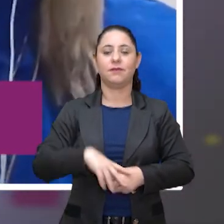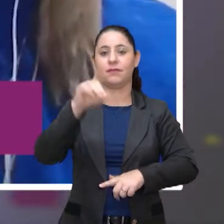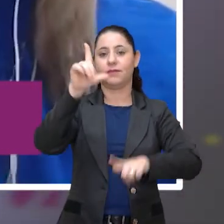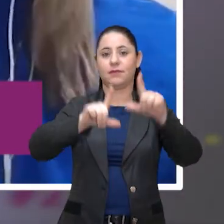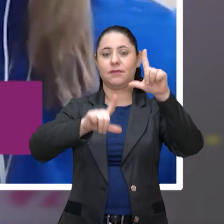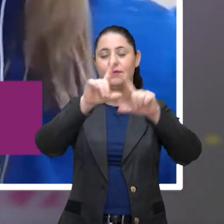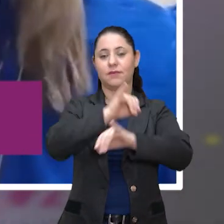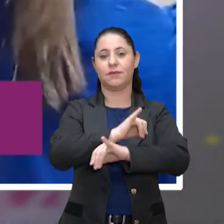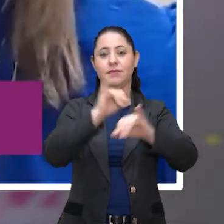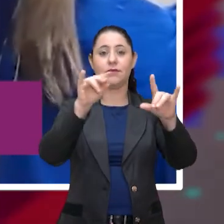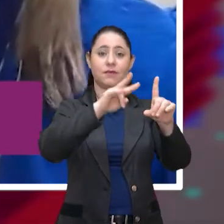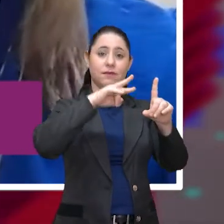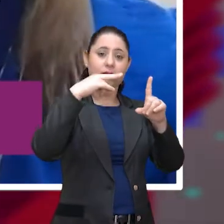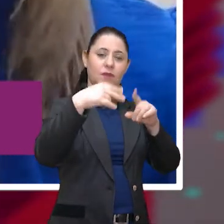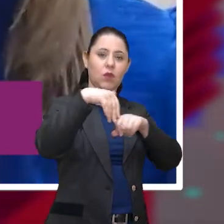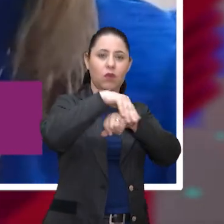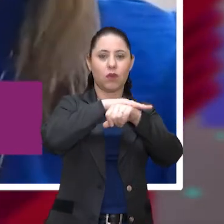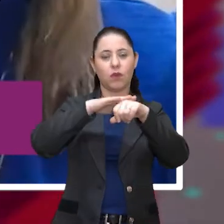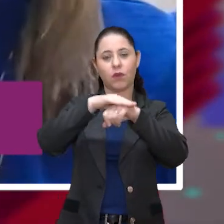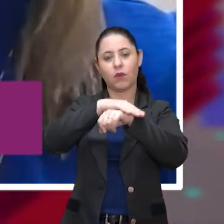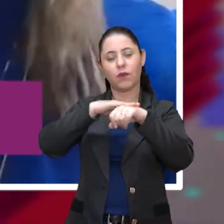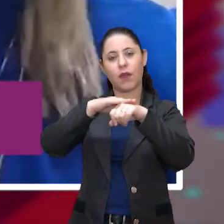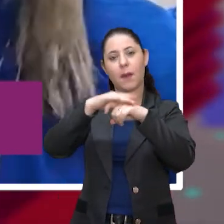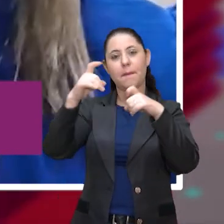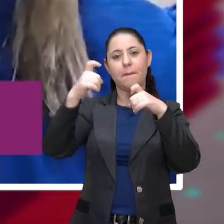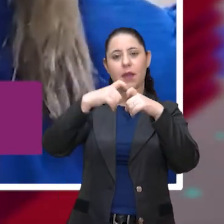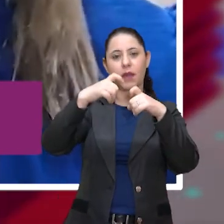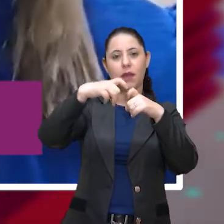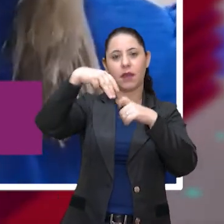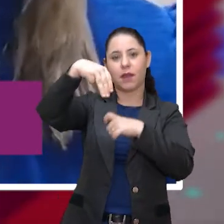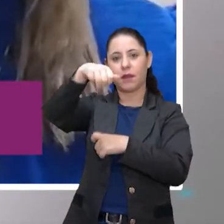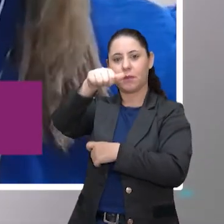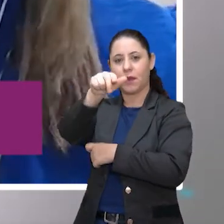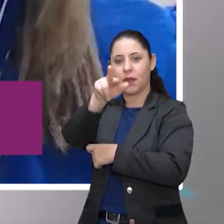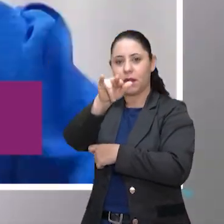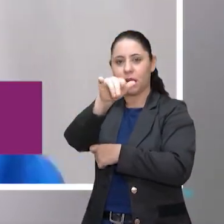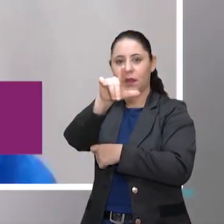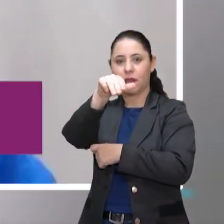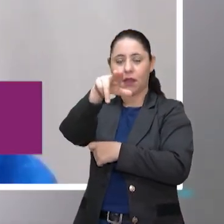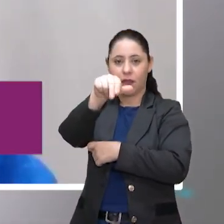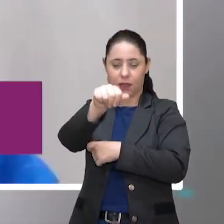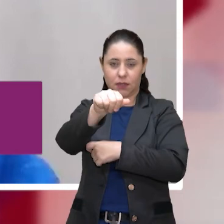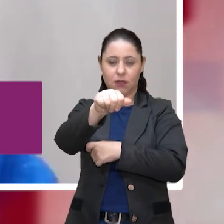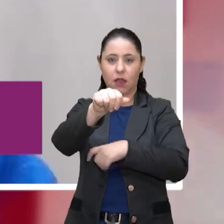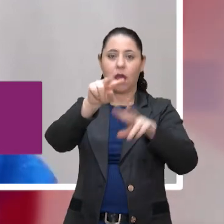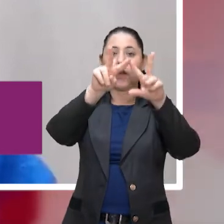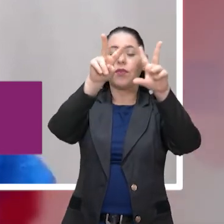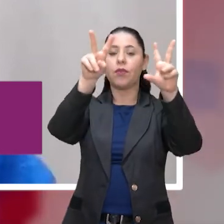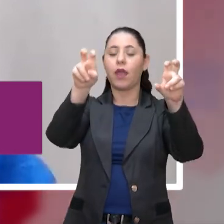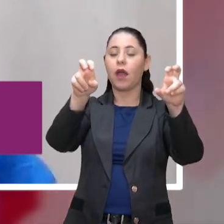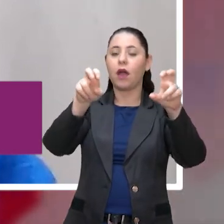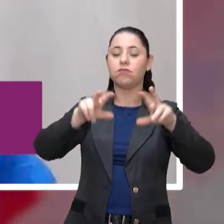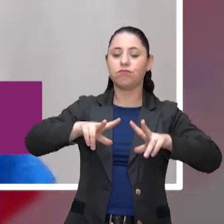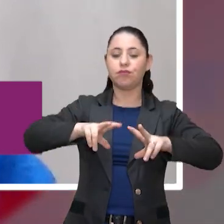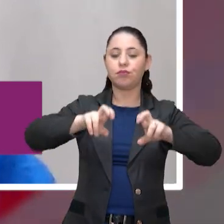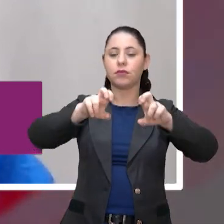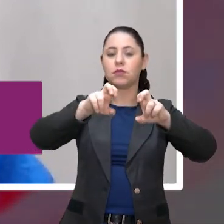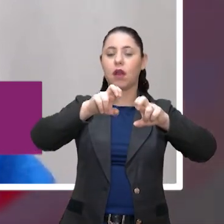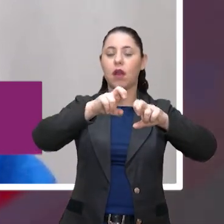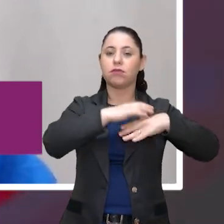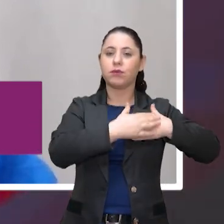No programa Perspectiva, eu conversei com a mastologista Marilana Geimba sobre prevenção de